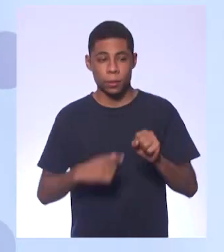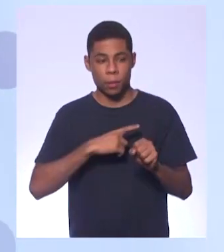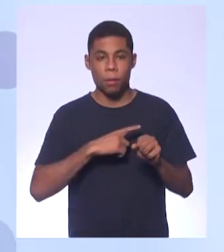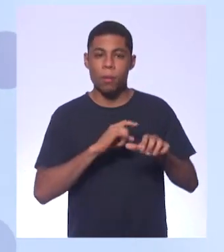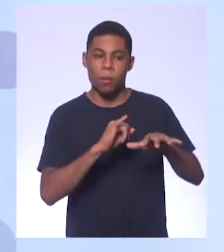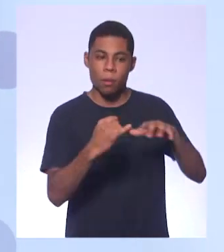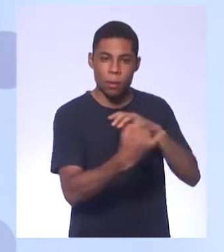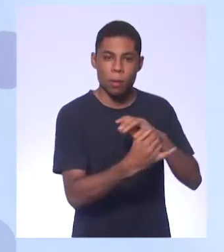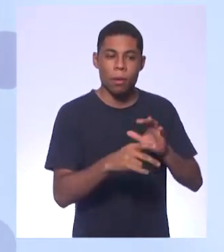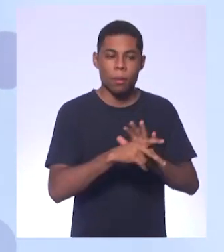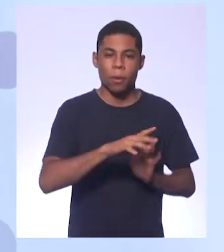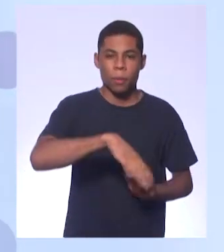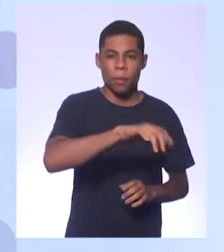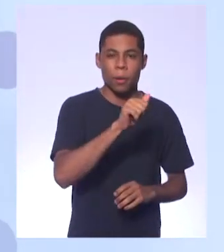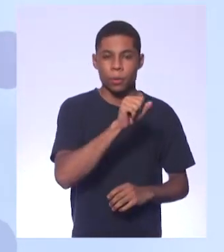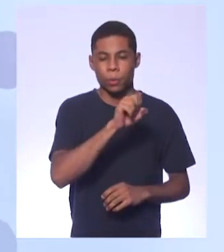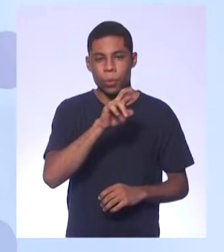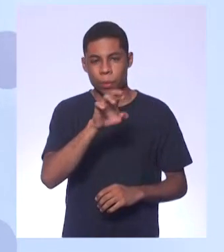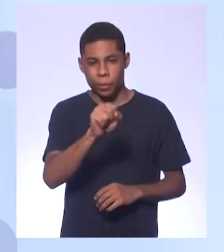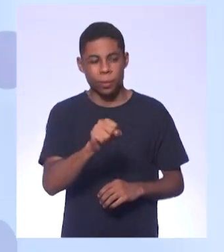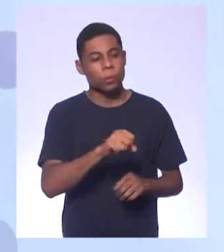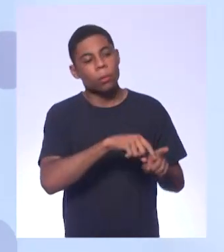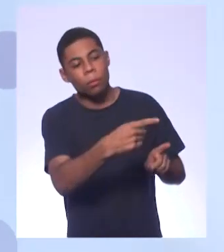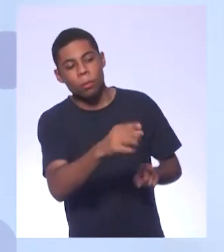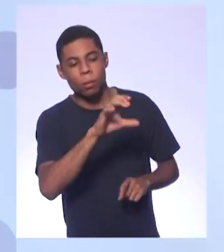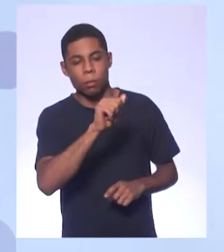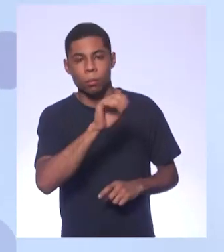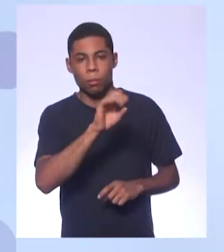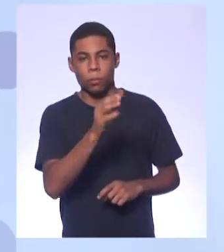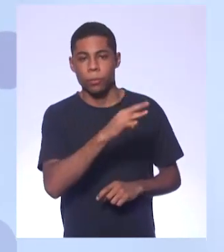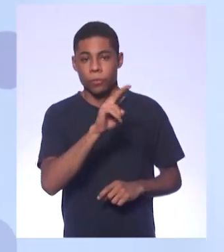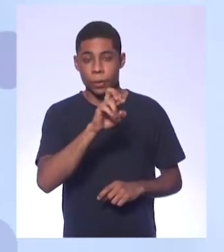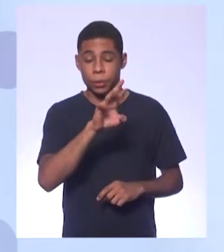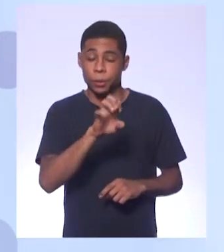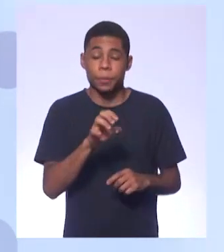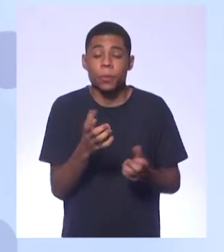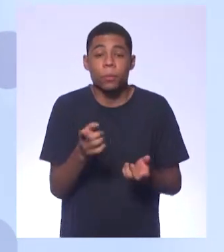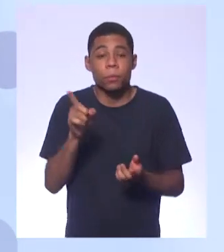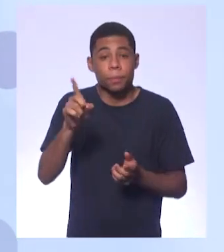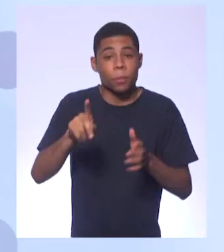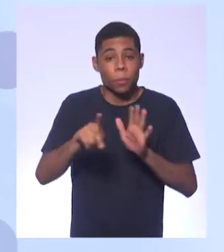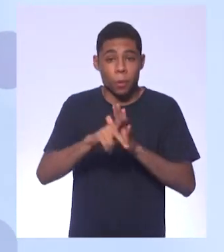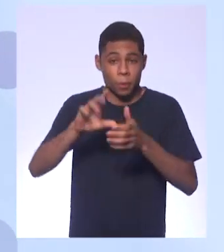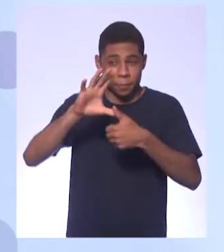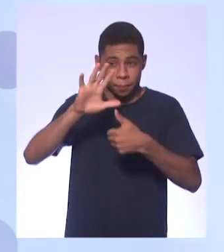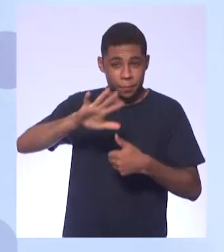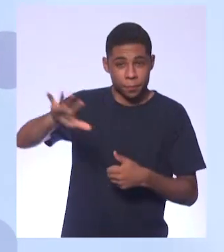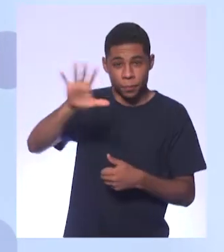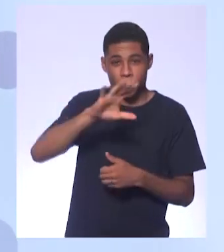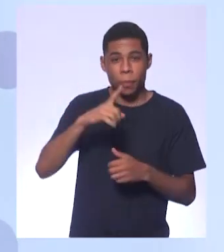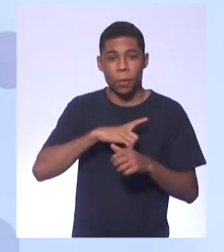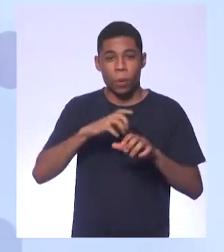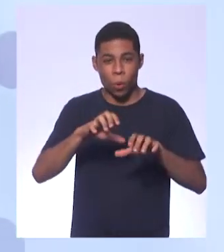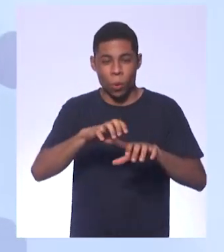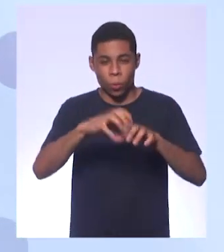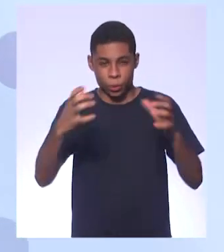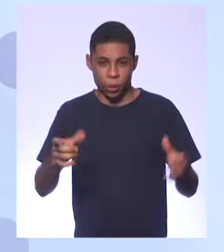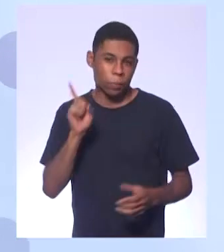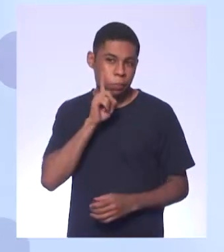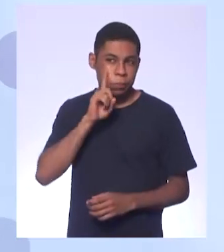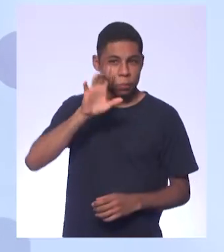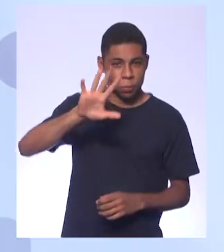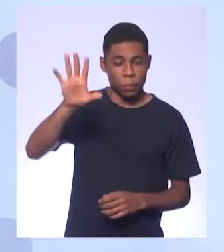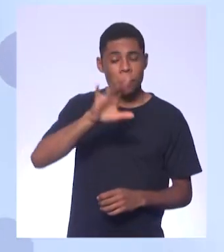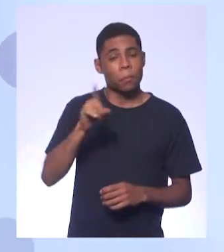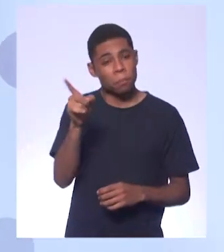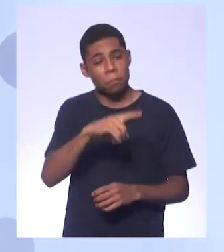de Cabo Verde. Então, praticamente, o que acontecia? O continente americano ele ficava descartado aí para Portugal. E quem fez